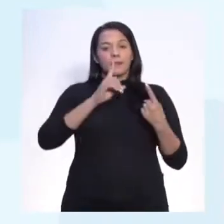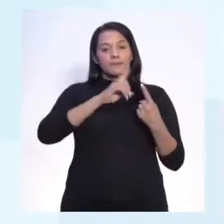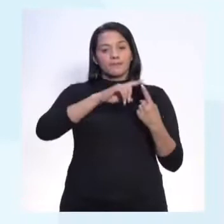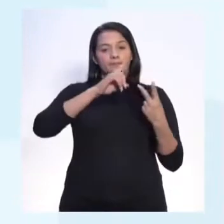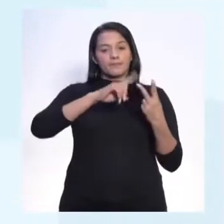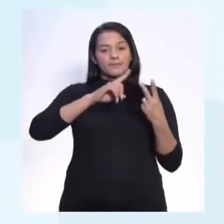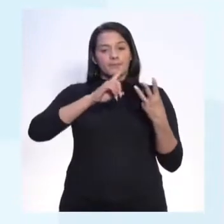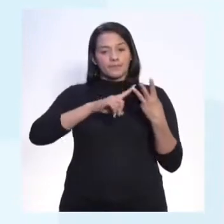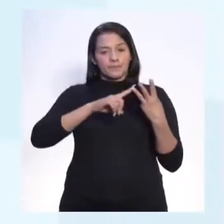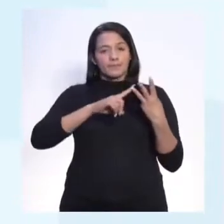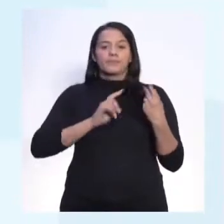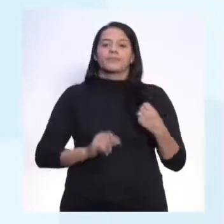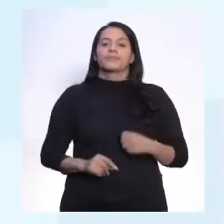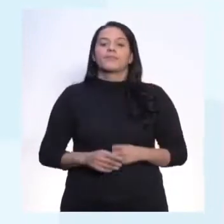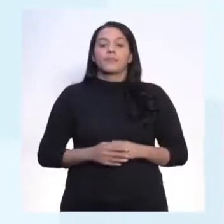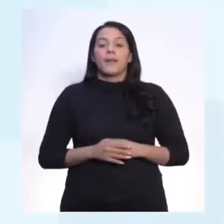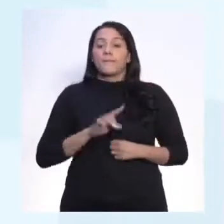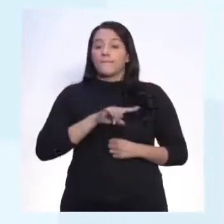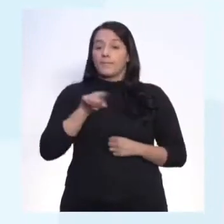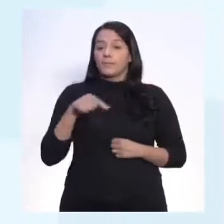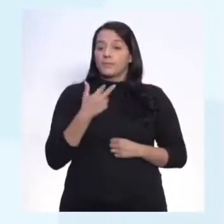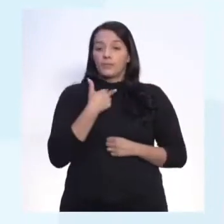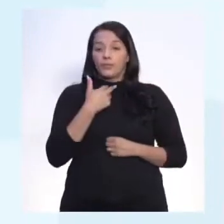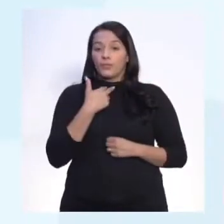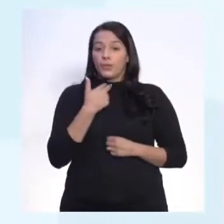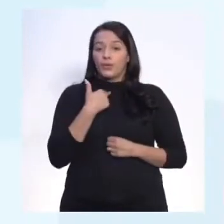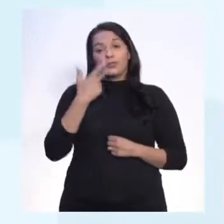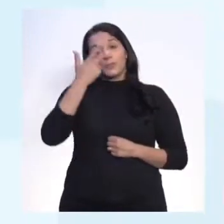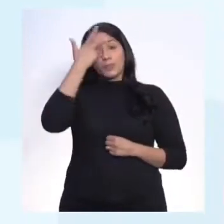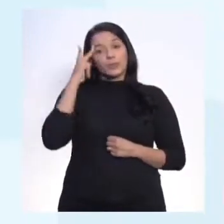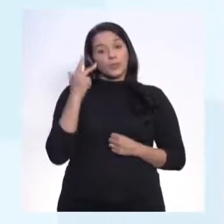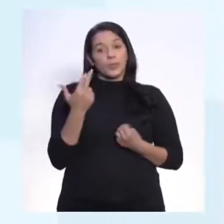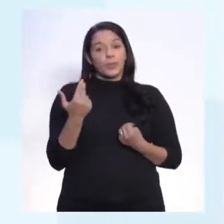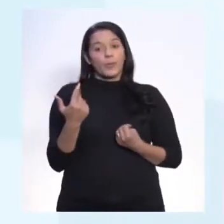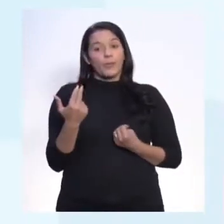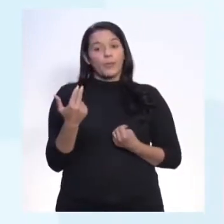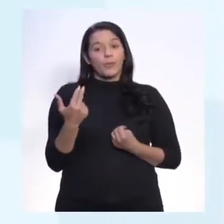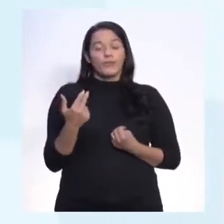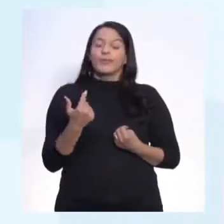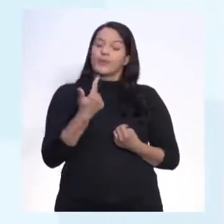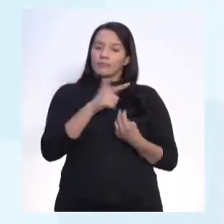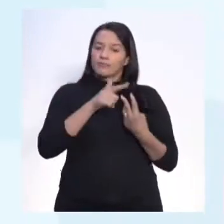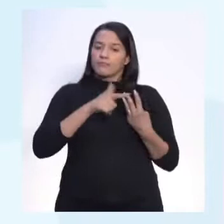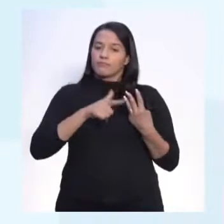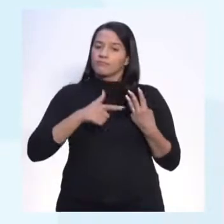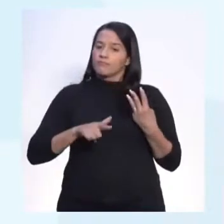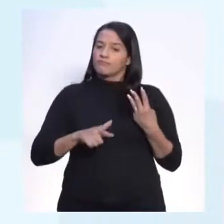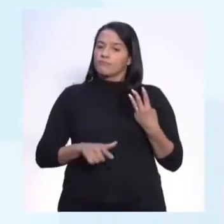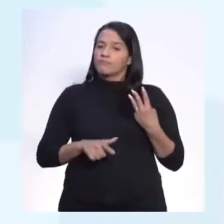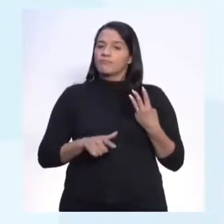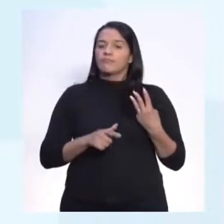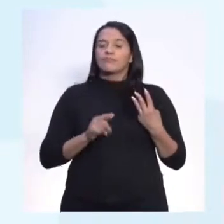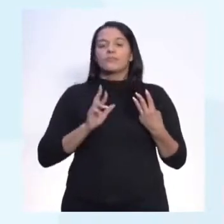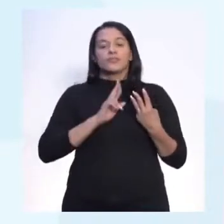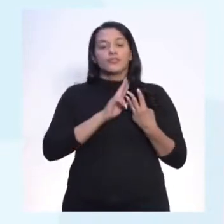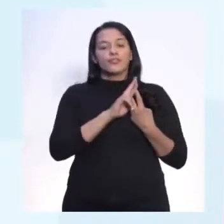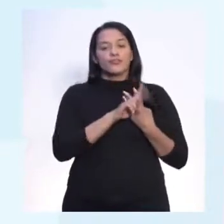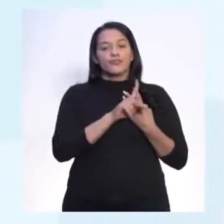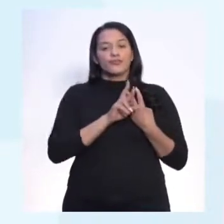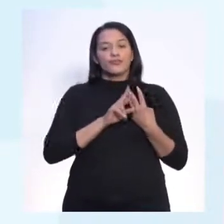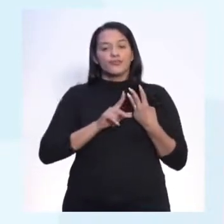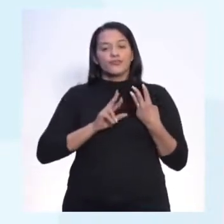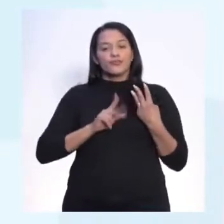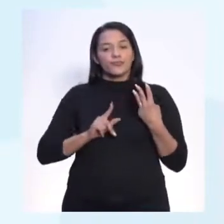e cozinheiro, mas não pode ser a mesma pessoa, certo? Uma pessoa não pode ocupar 3 posições ao